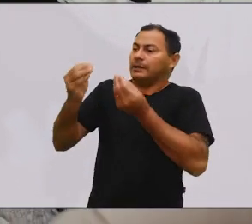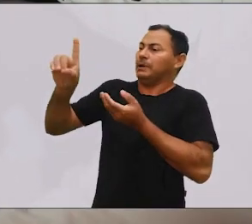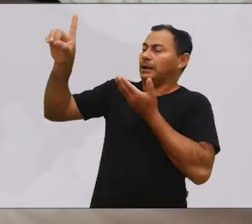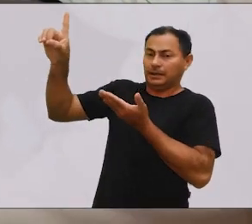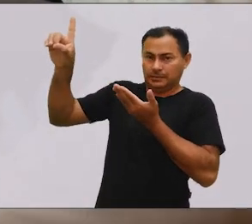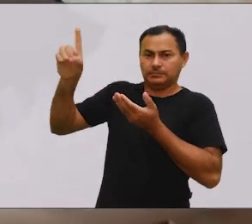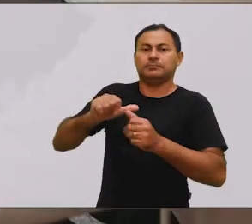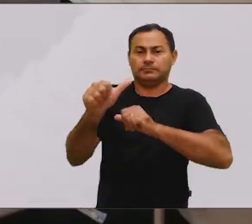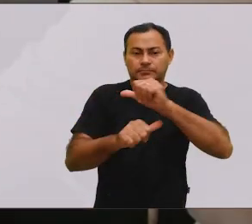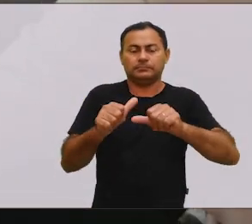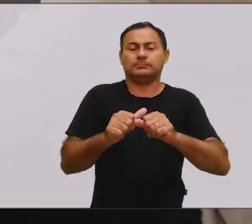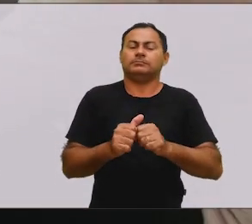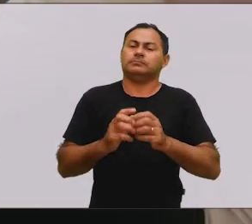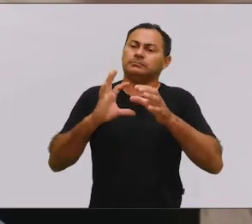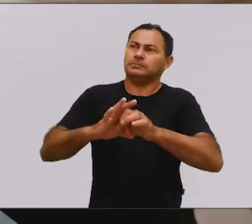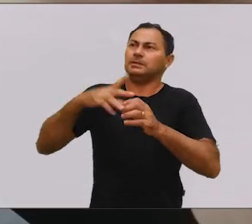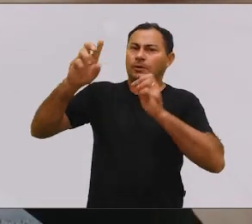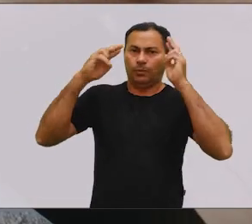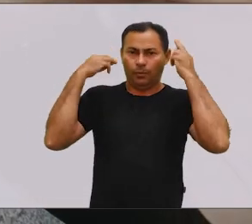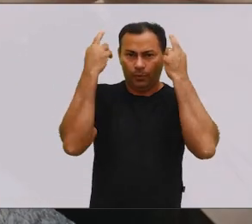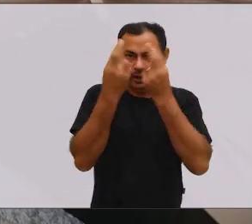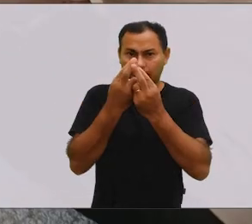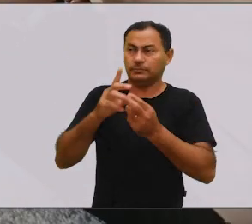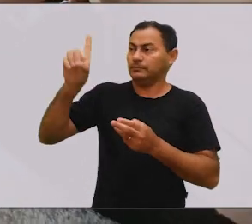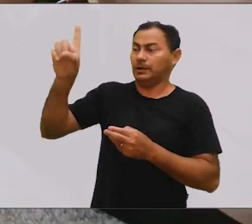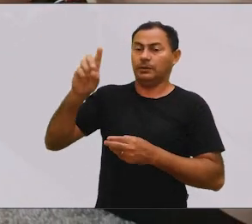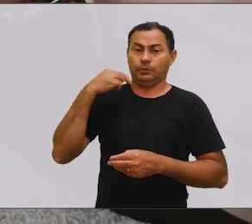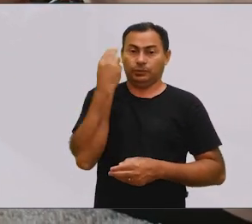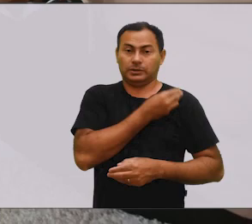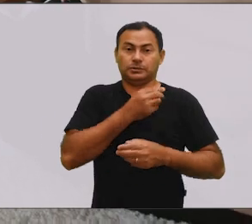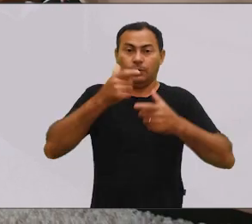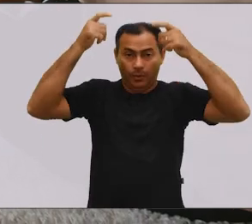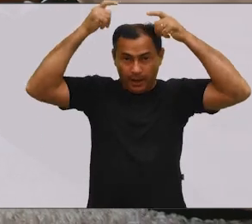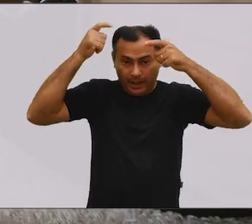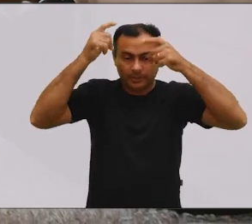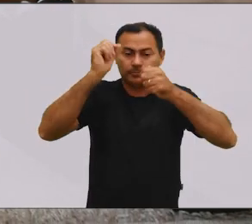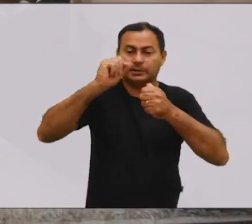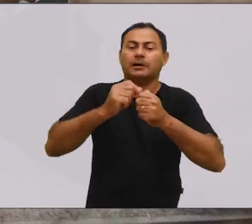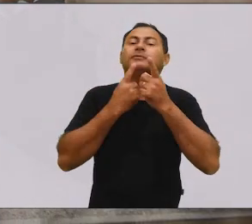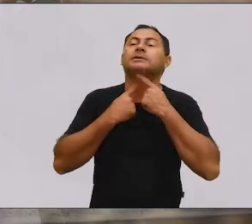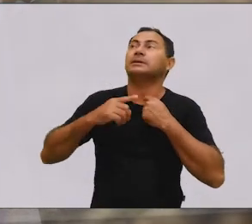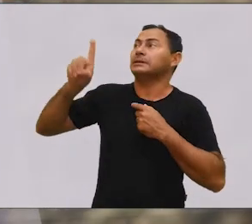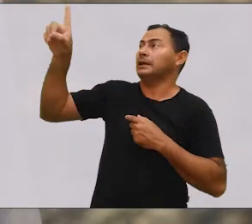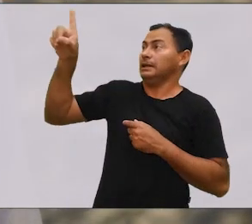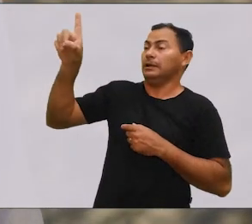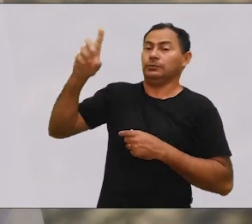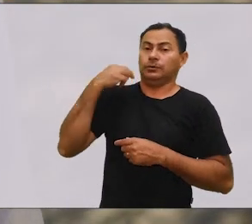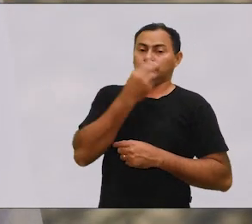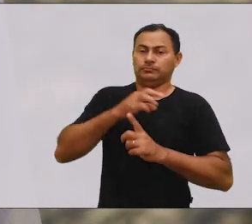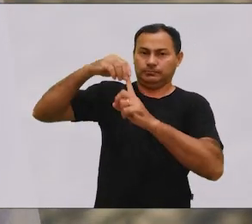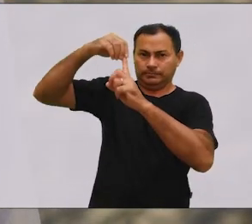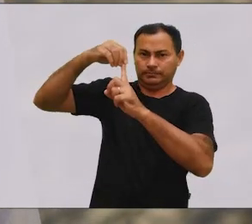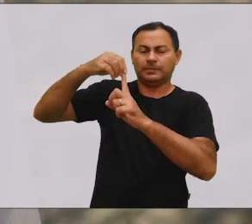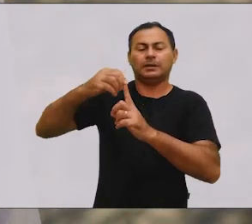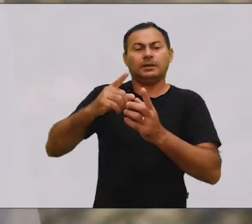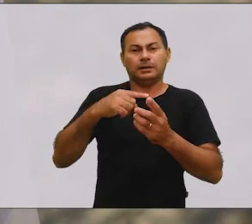a Ele, tornamo-nos súditos do seu reino, dele, o nosso rei, e fazemos a vontade dele. Ele é nosso mestre,